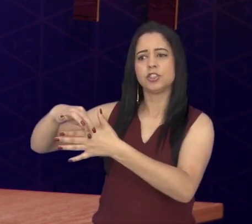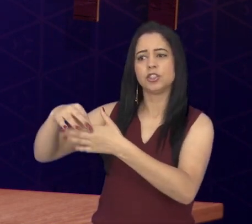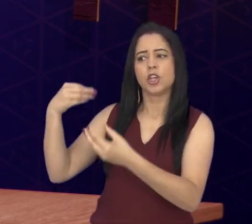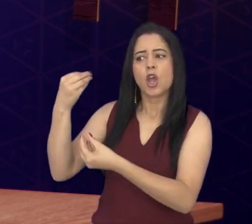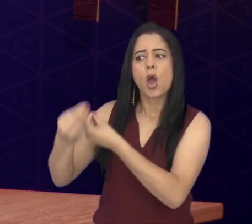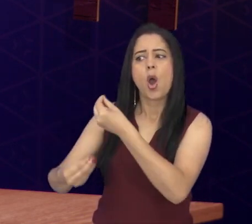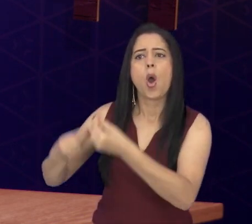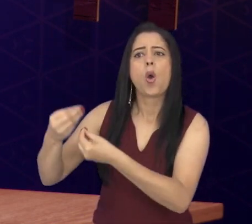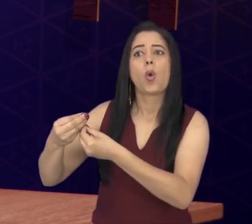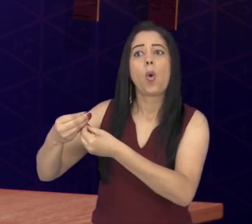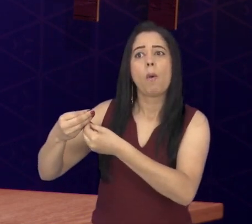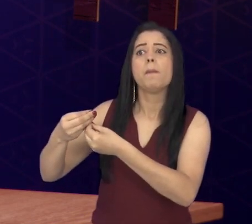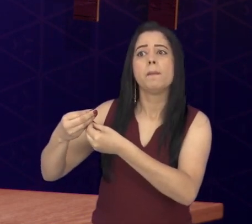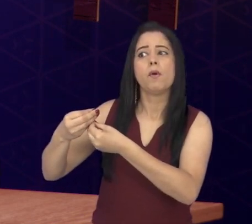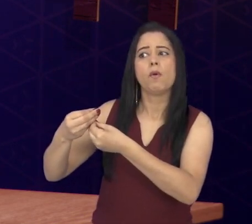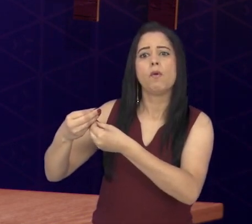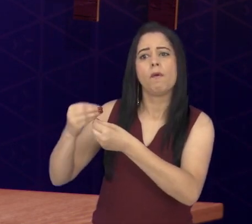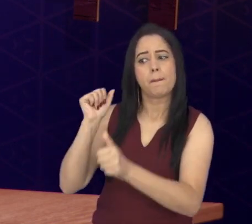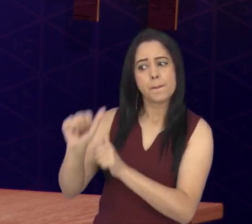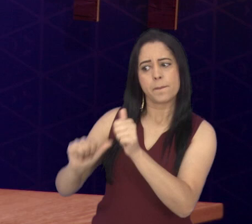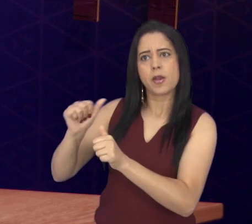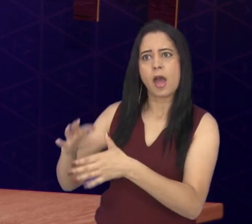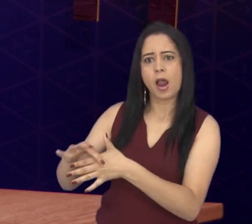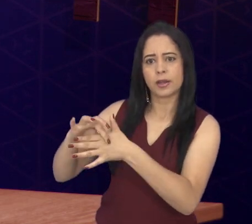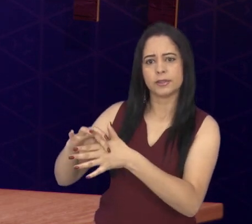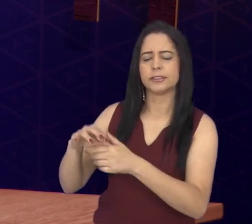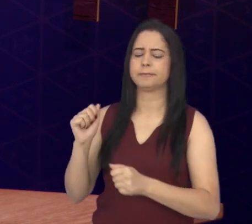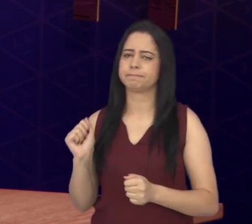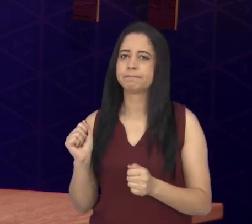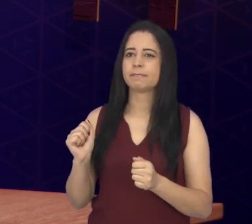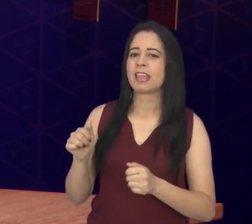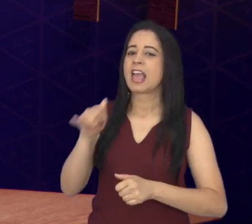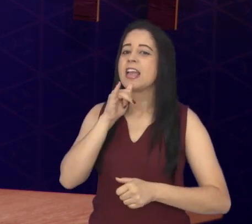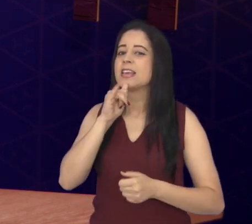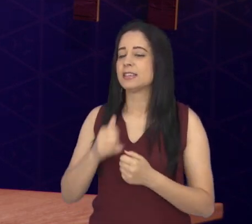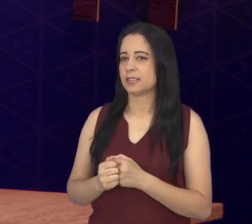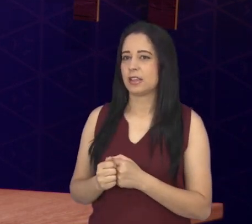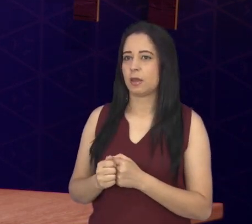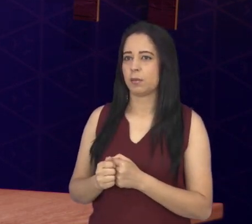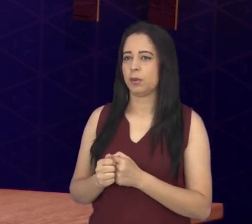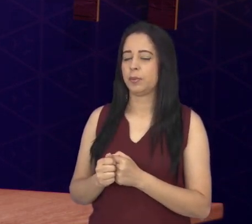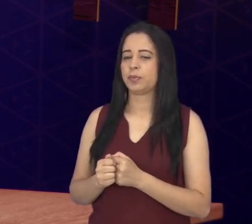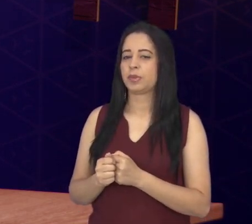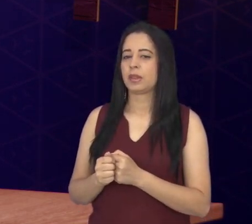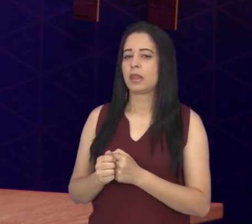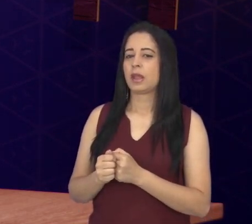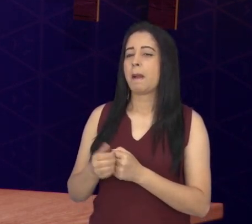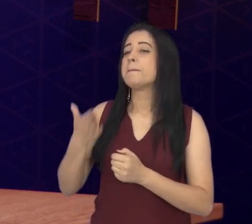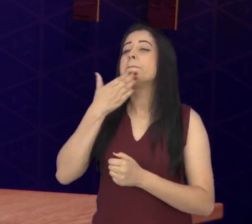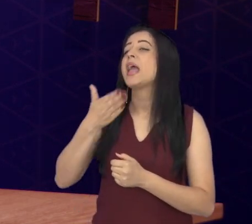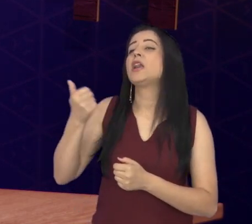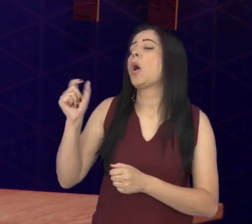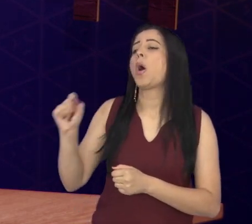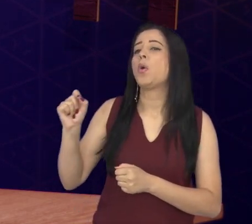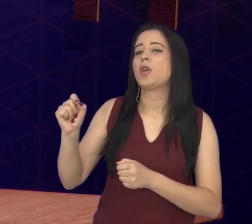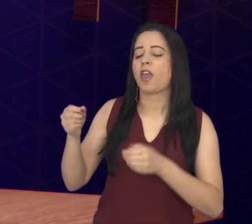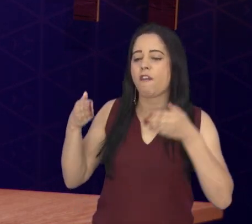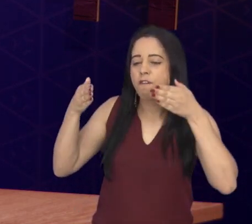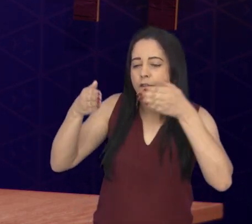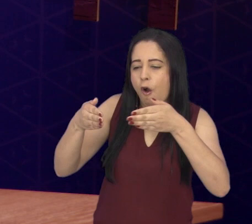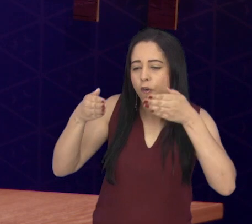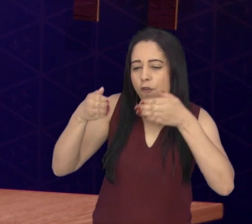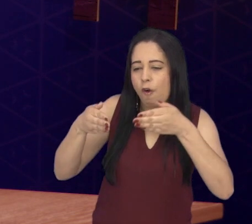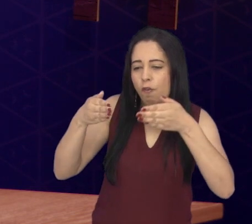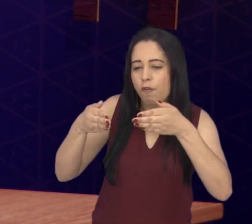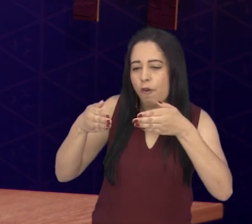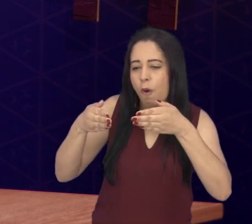um líder, sobre se tornar um líder. O que é melhor você... ficar concentrado ali, manter o